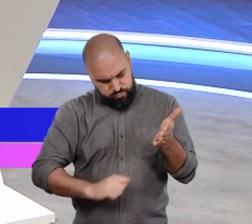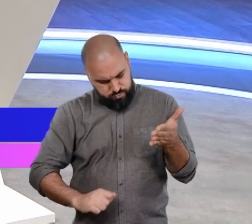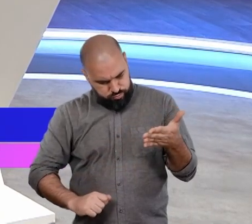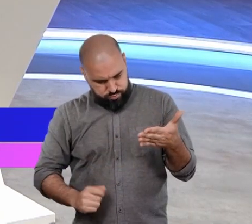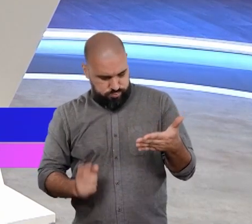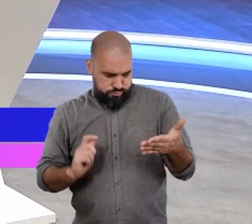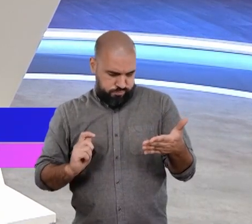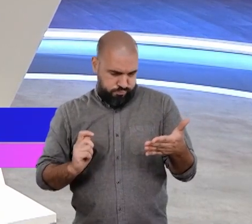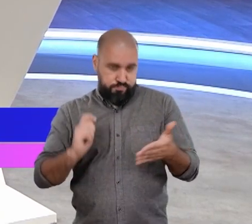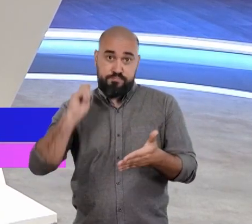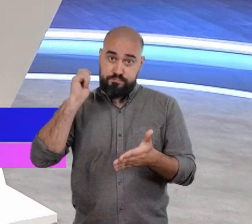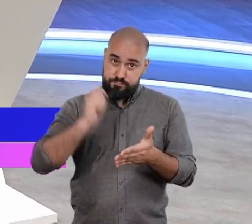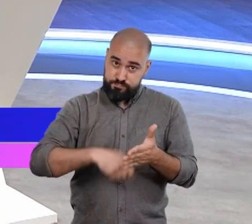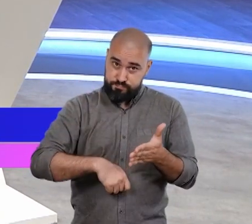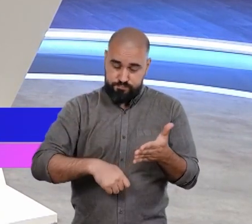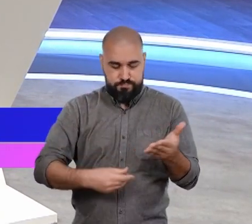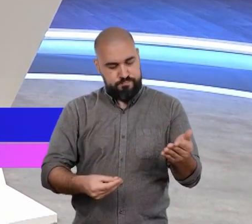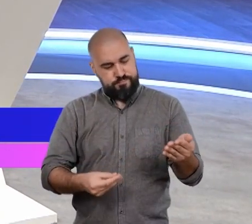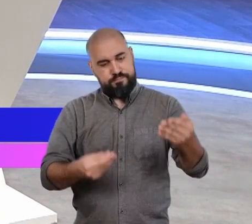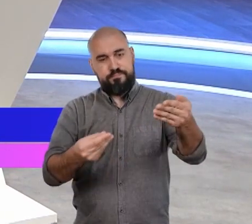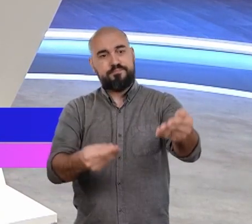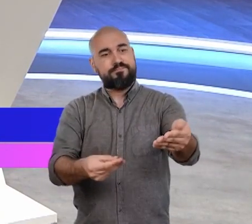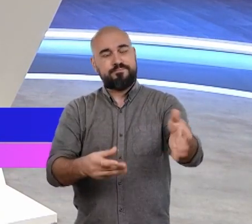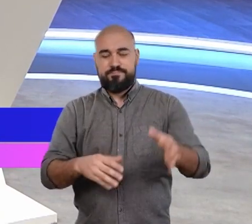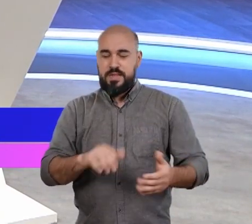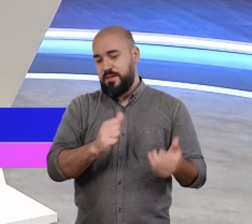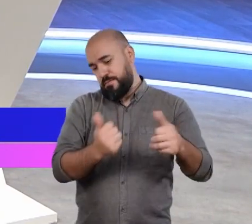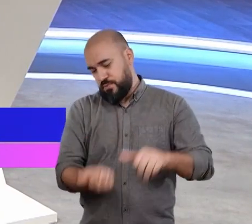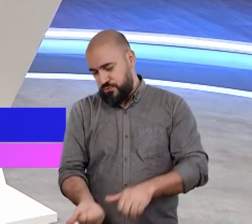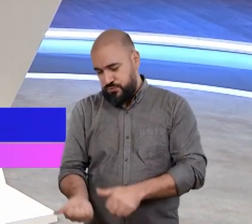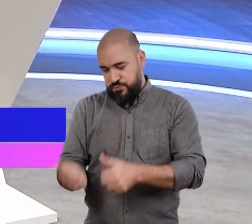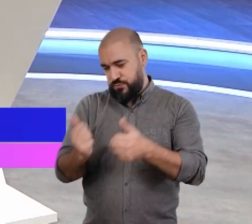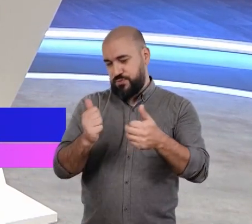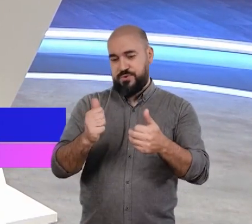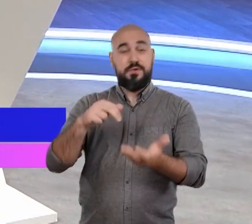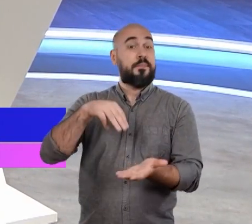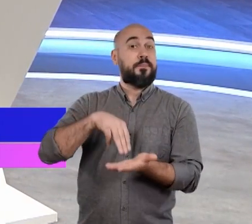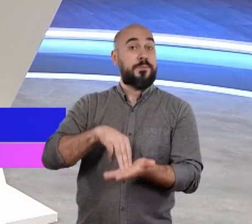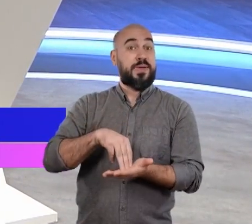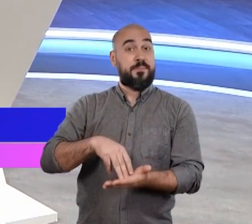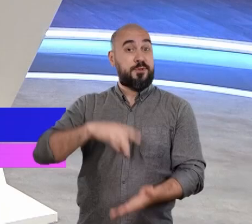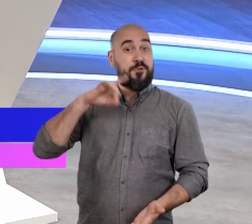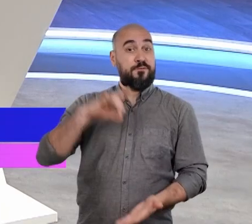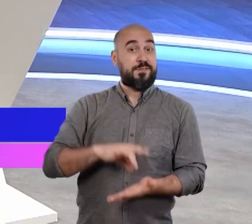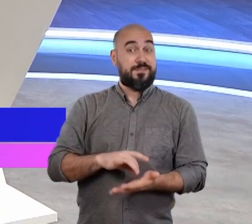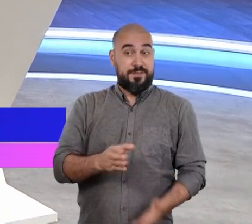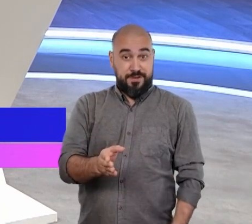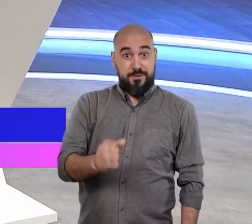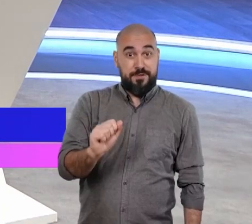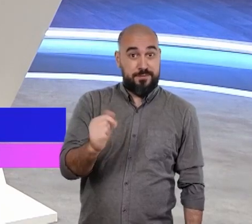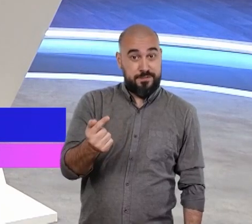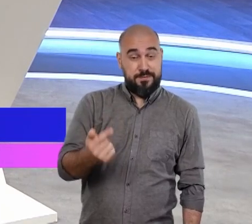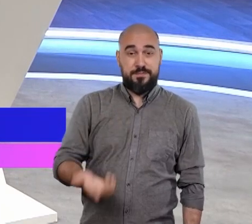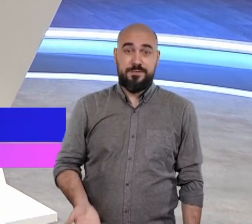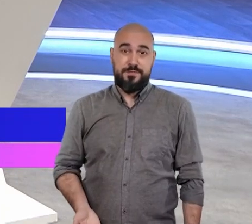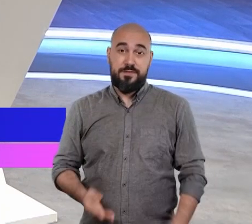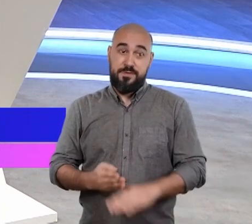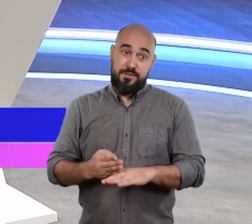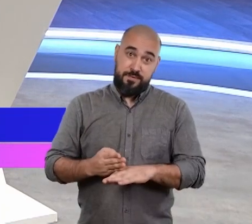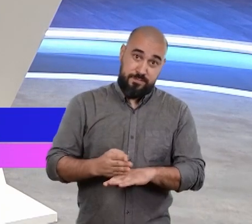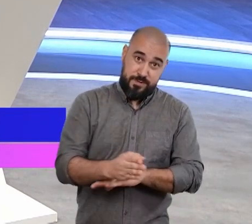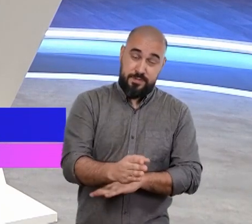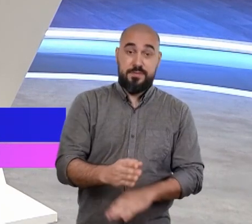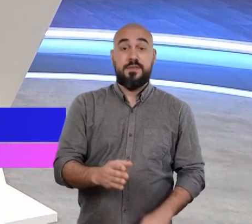você entrará no registro como membro oficial da igreja. Porque é a entrada para o